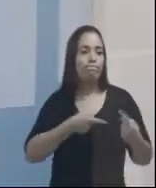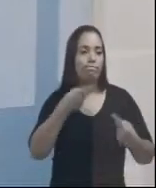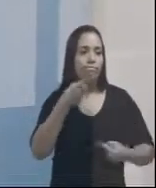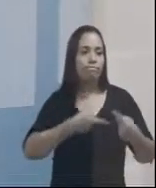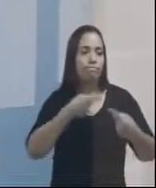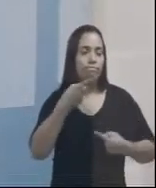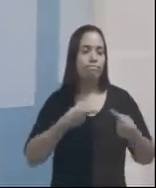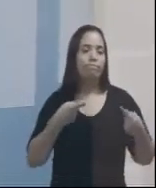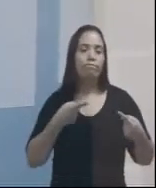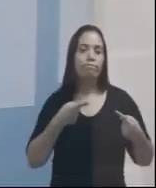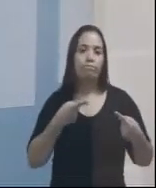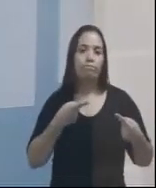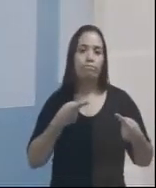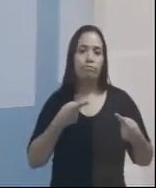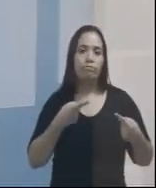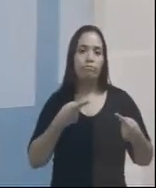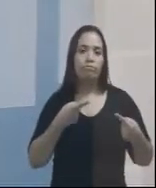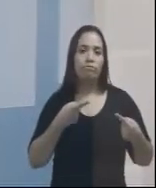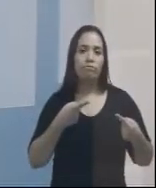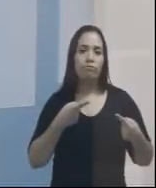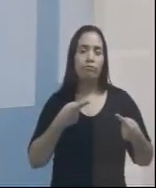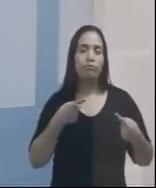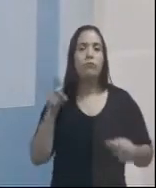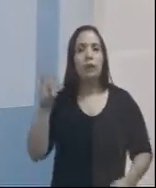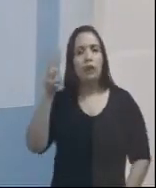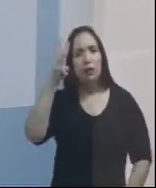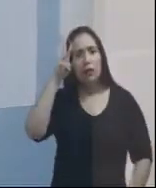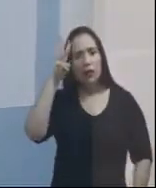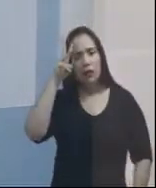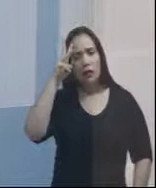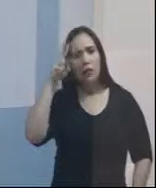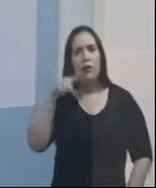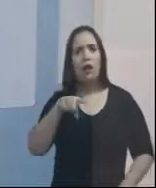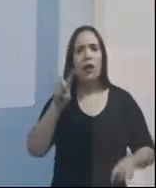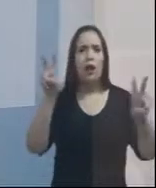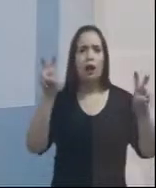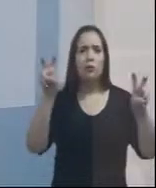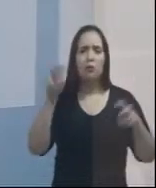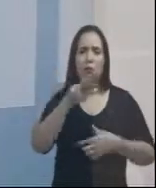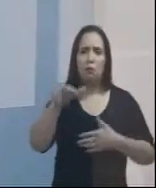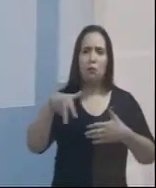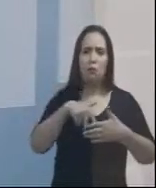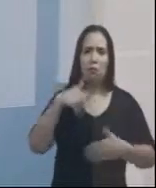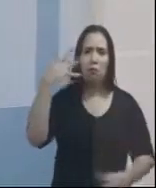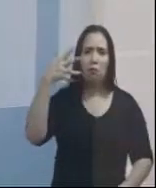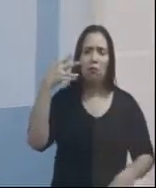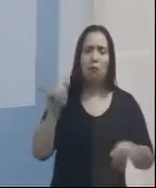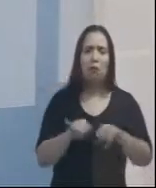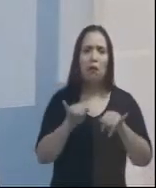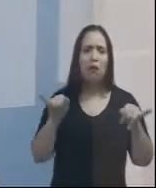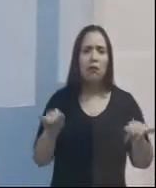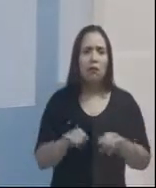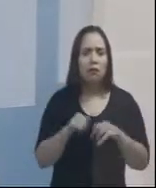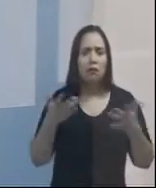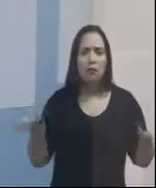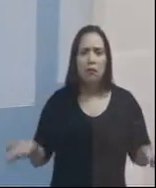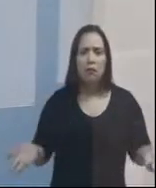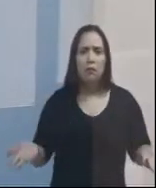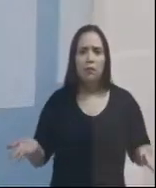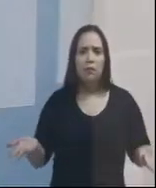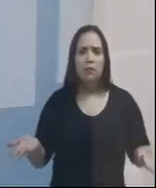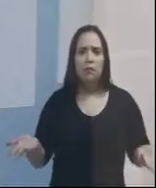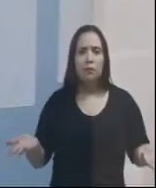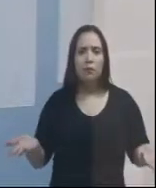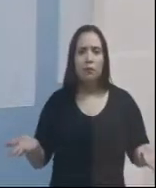Desleal. Eu não estou dizendo que terça-feira ele trouxe um assunto banal para se discutir. Porque veja bem, quando a